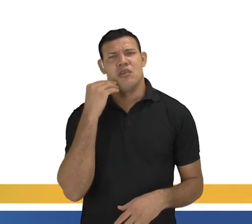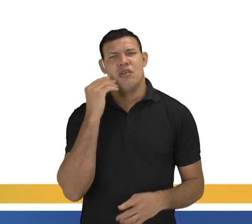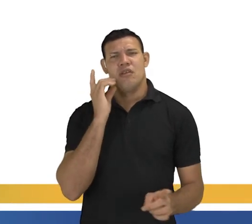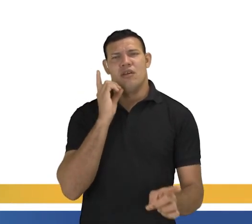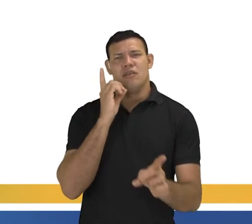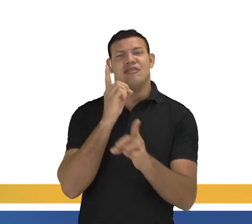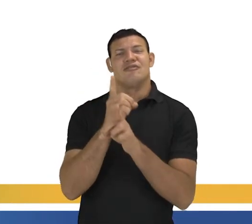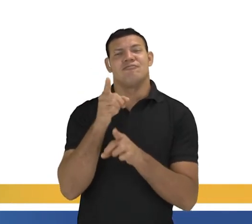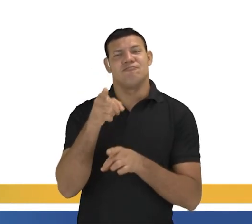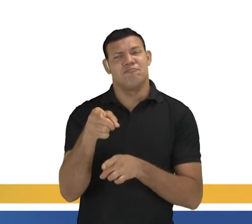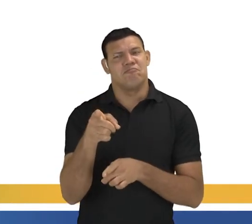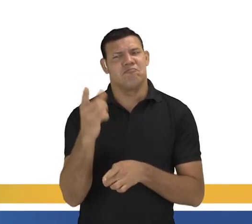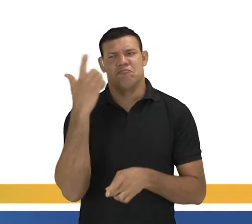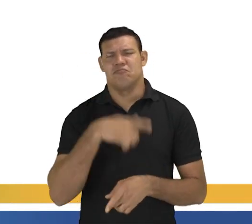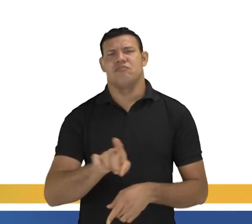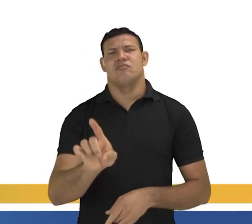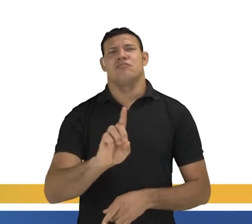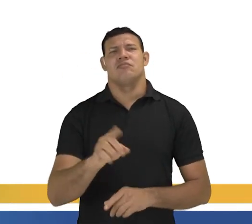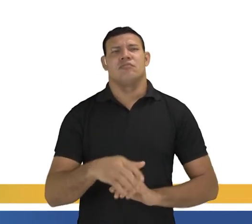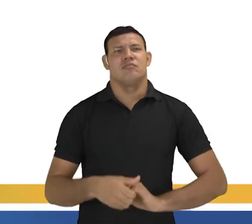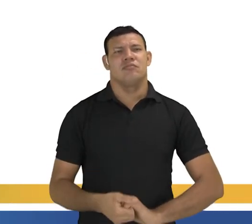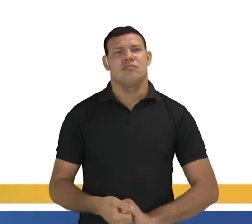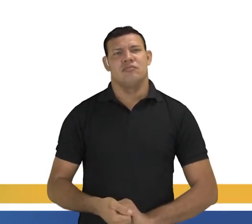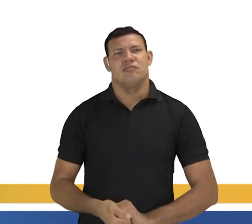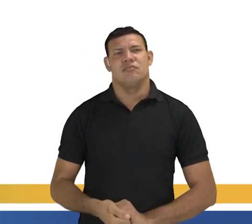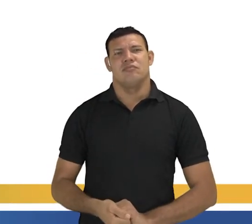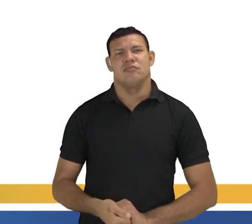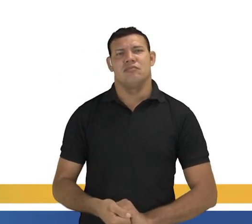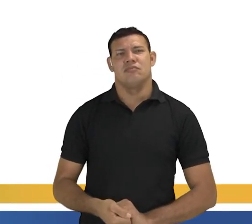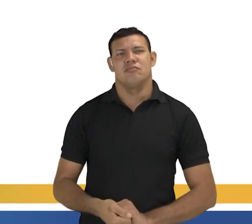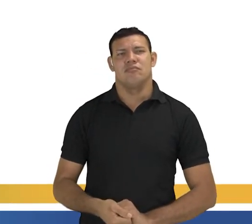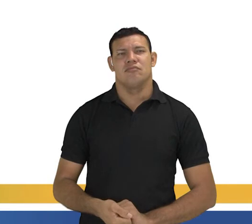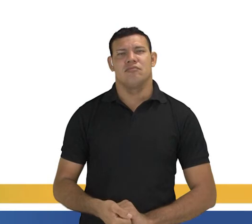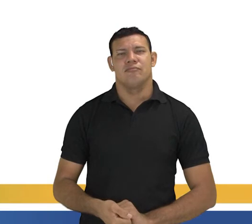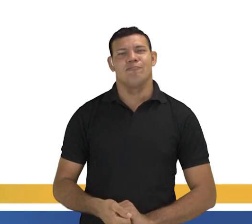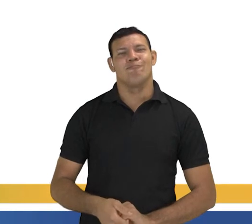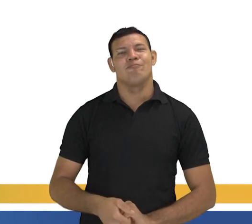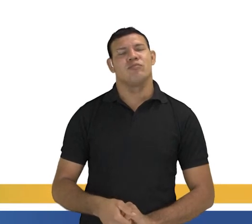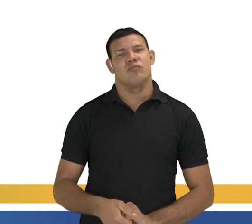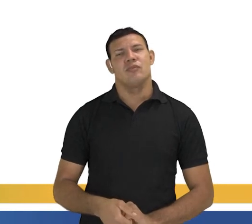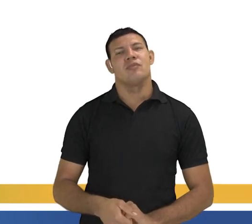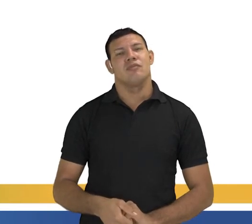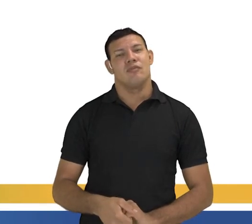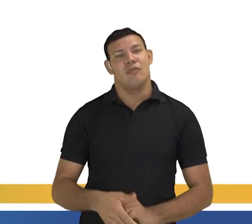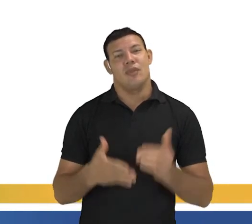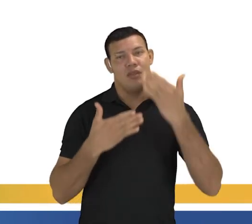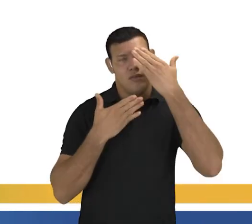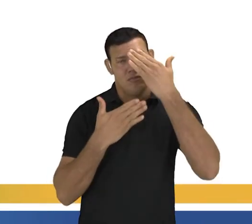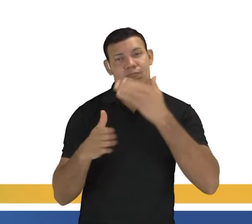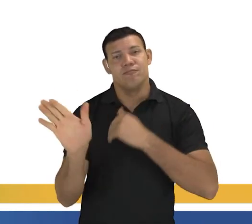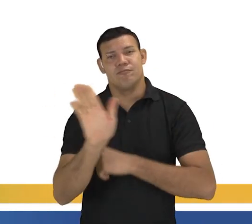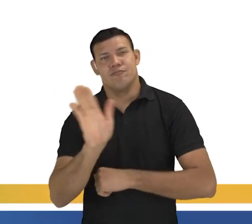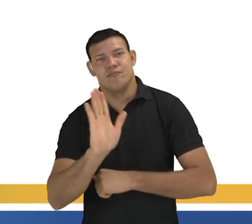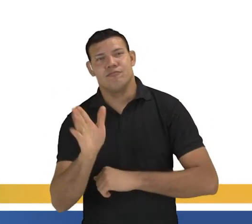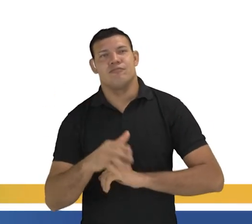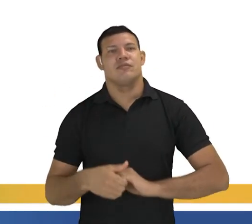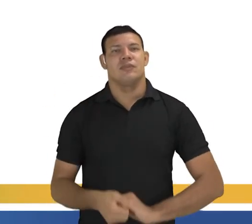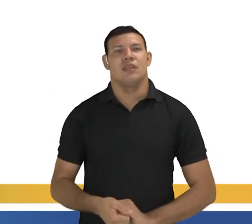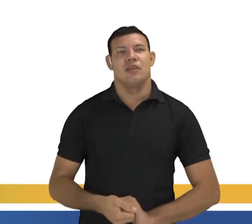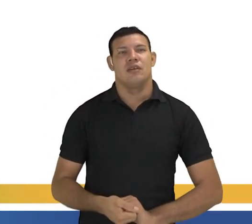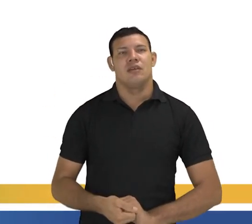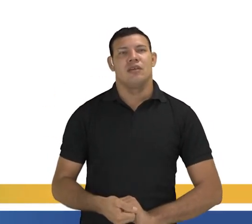disso. Anyways, man, I gotta go. Take care. De qualquer maneira, preciso ir. Se cuida. I hope I bump